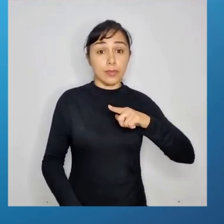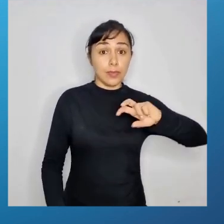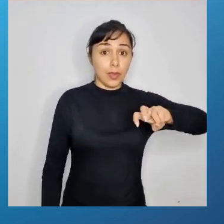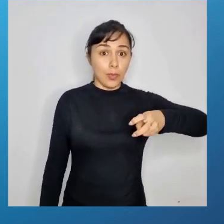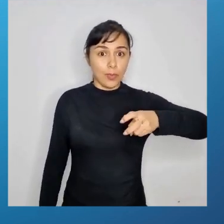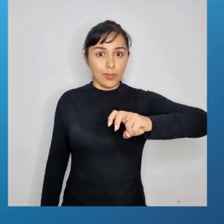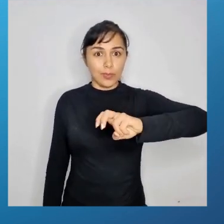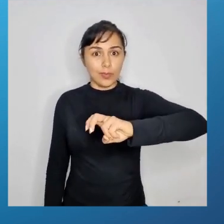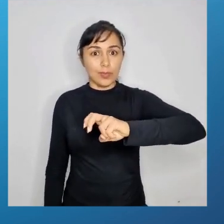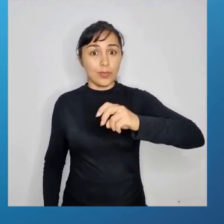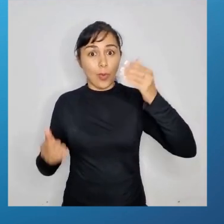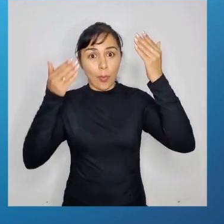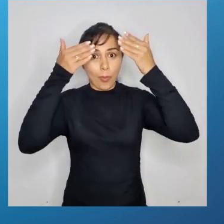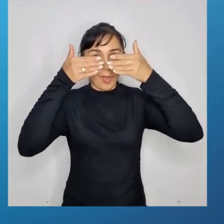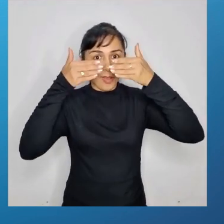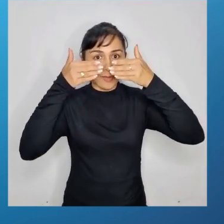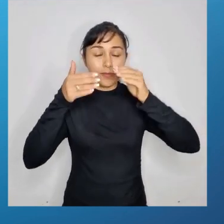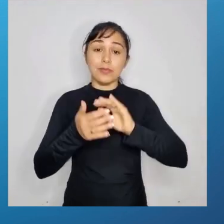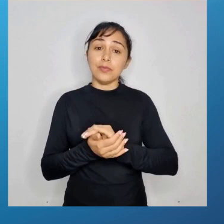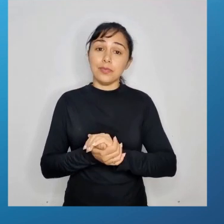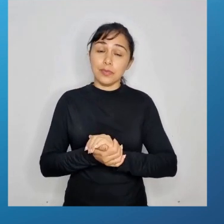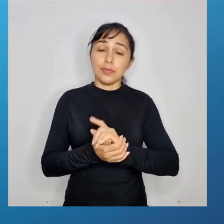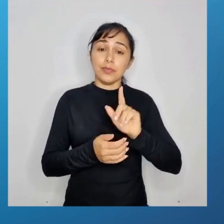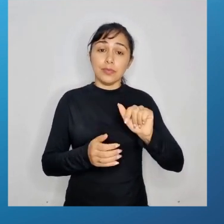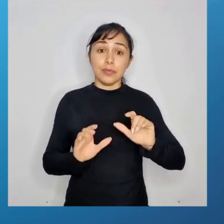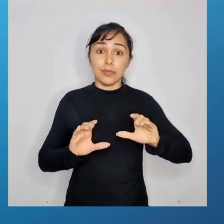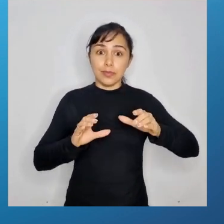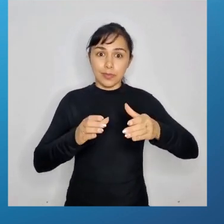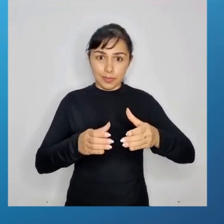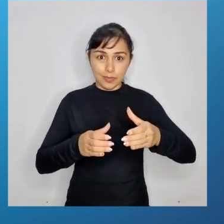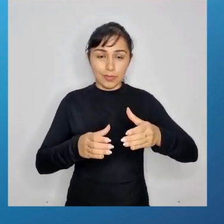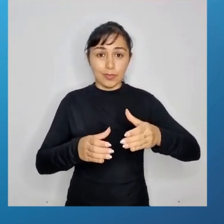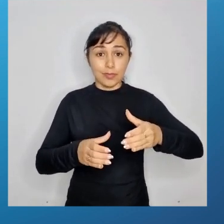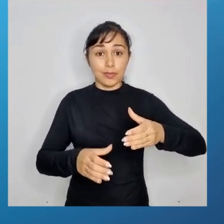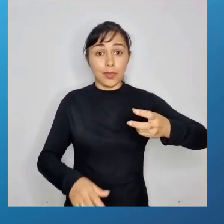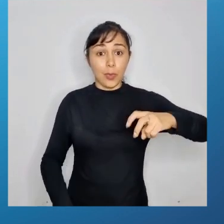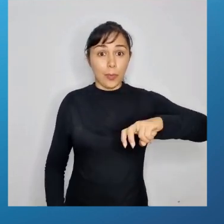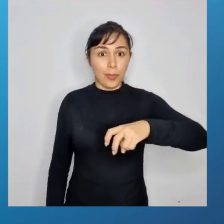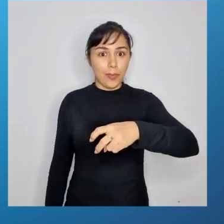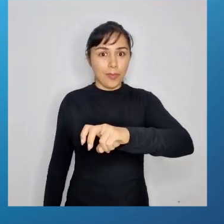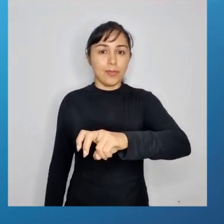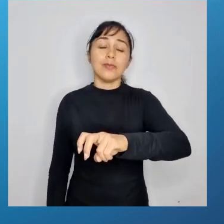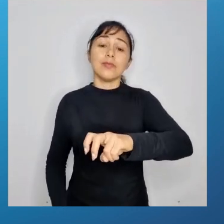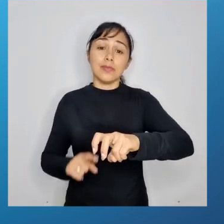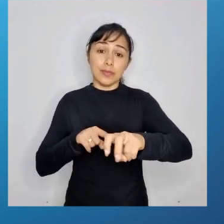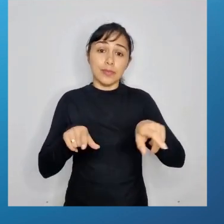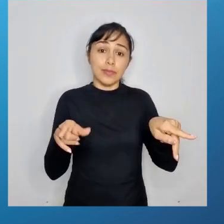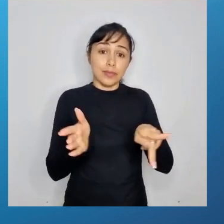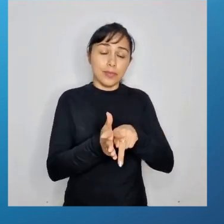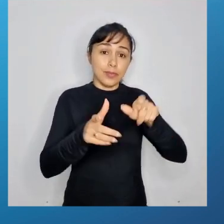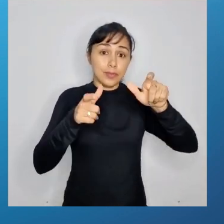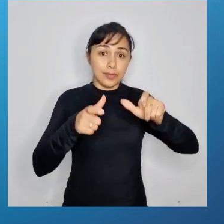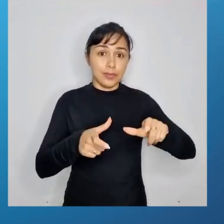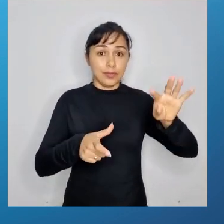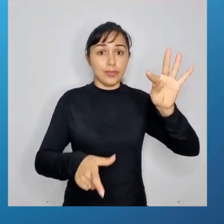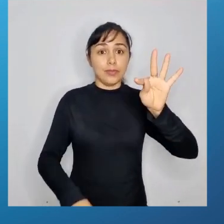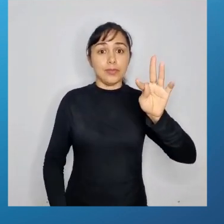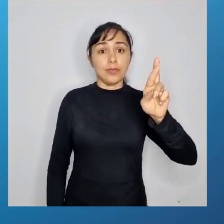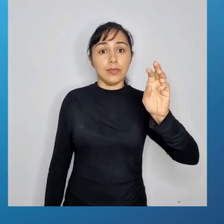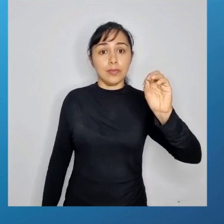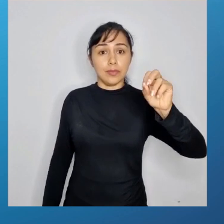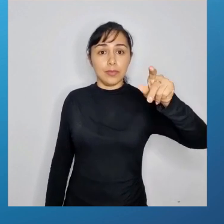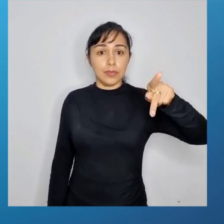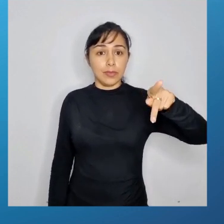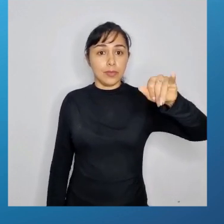Cobras cegas e cecílias, nós temos aqui a terceira ordem, Eles são característicos de regiões tropicais. Por que se chama